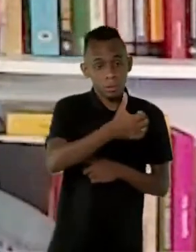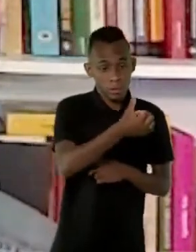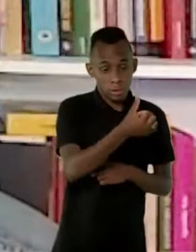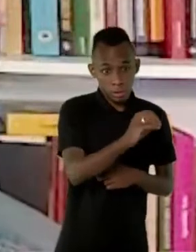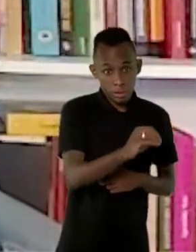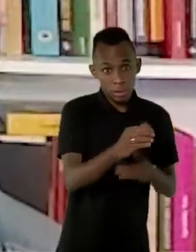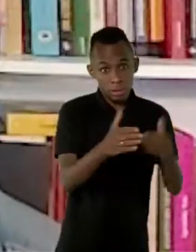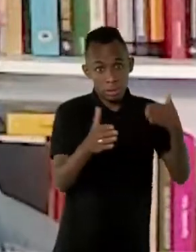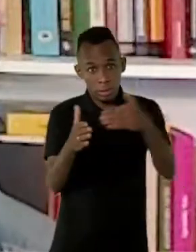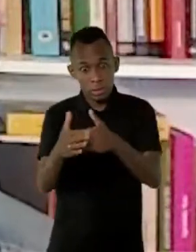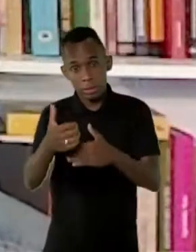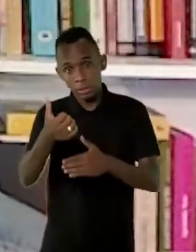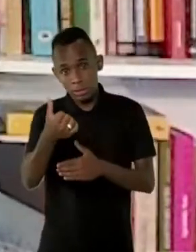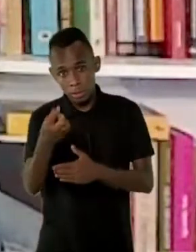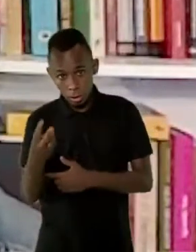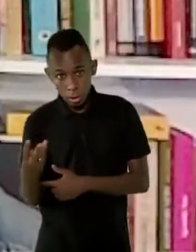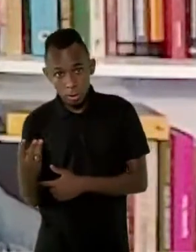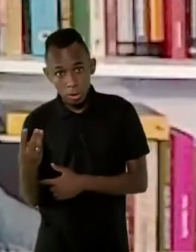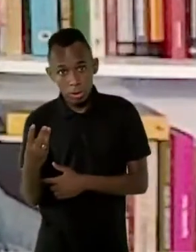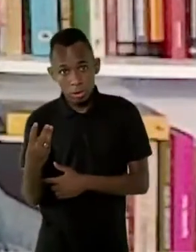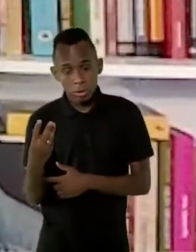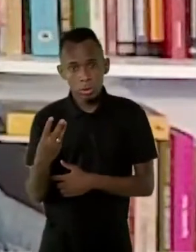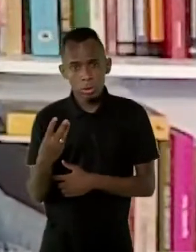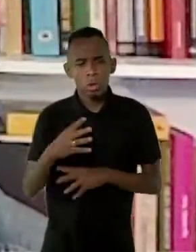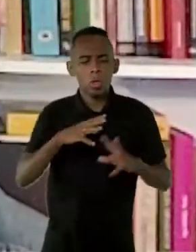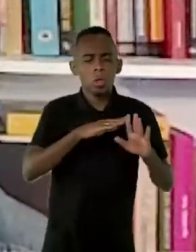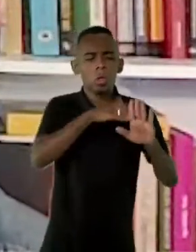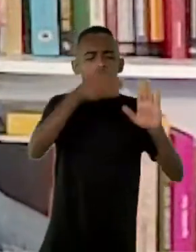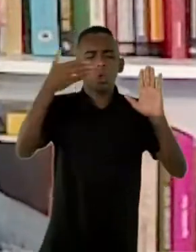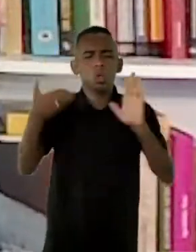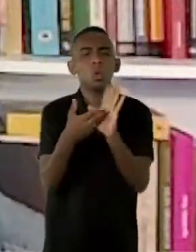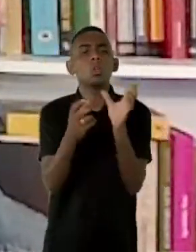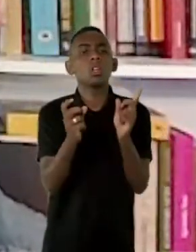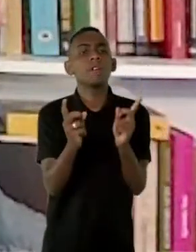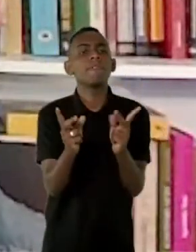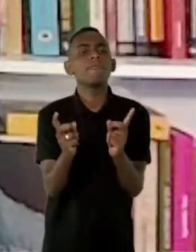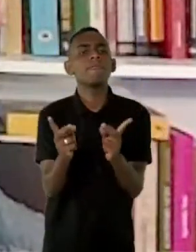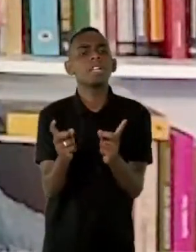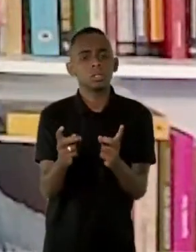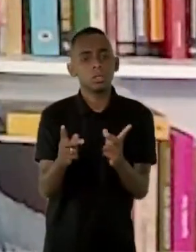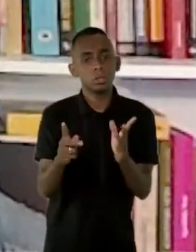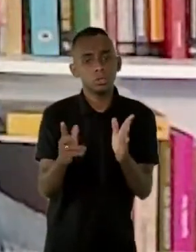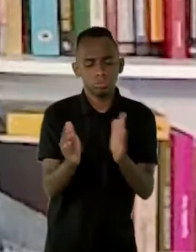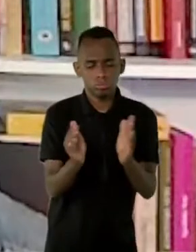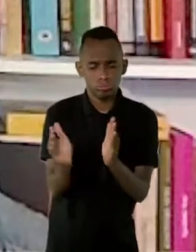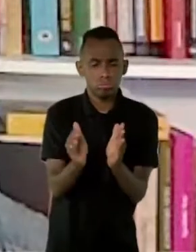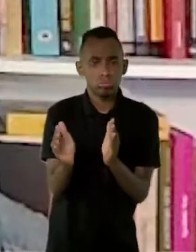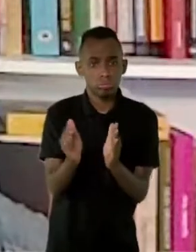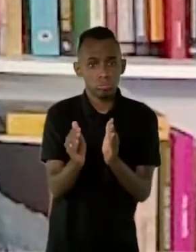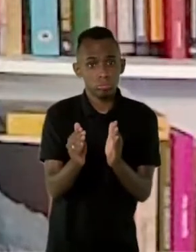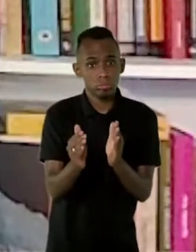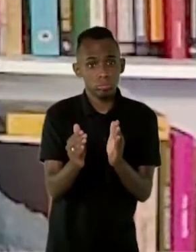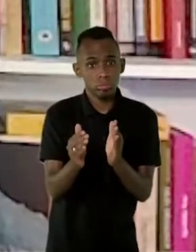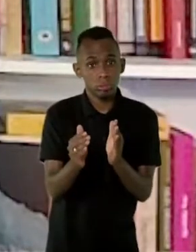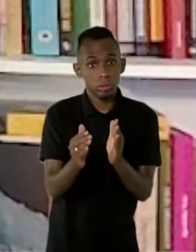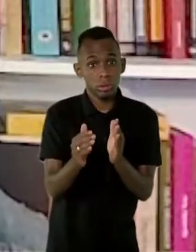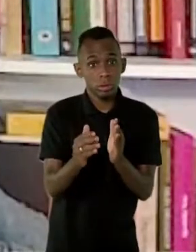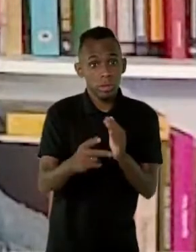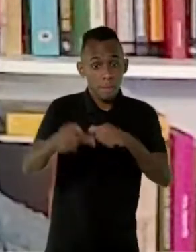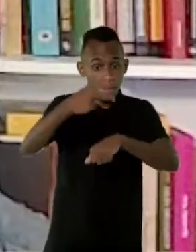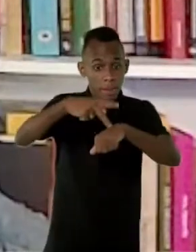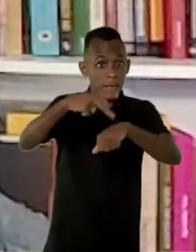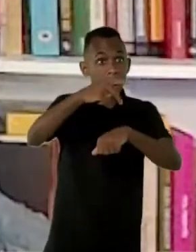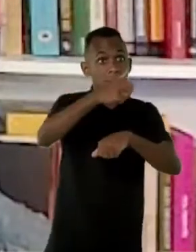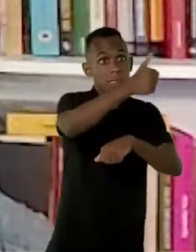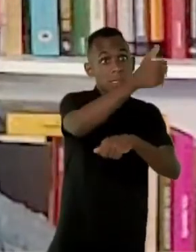a 1963, tudo que foi vendido do quadro de despejo, ali naquele período, em 13 países.